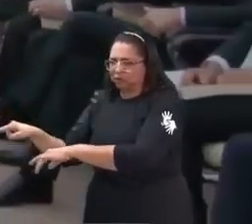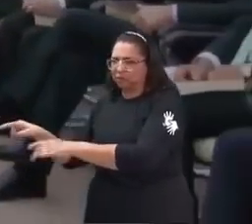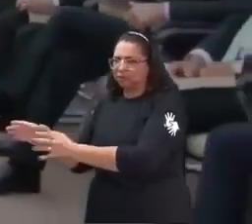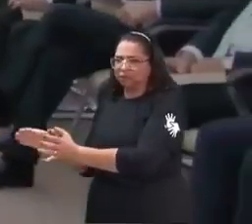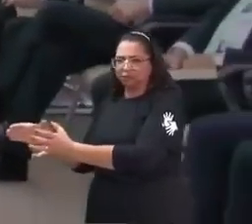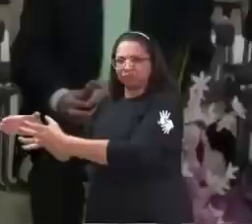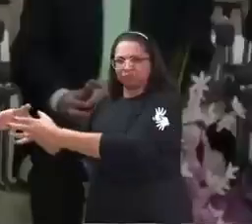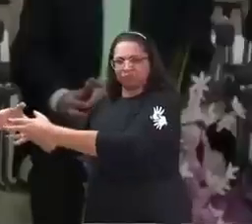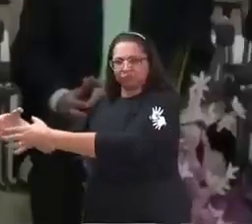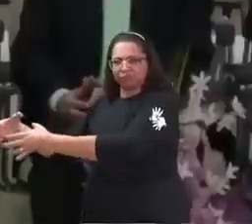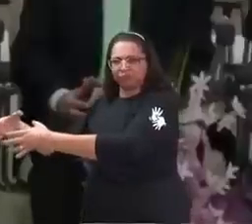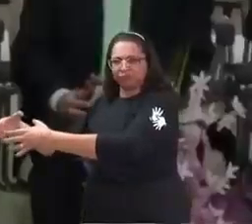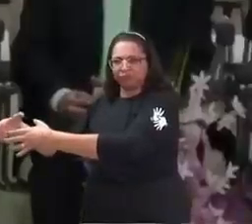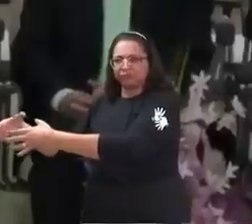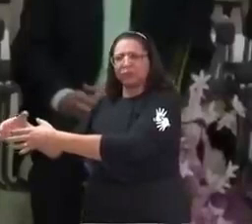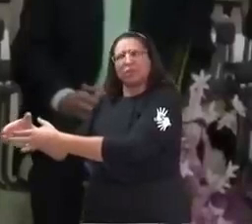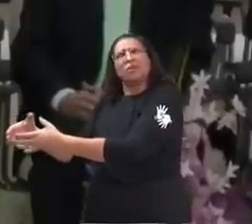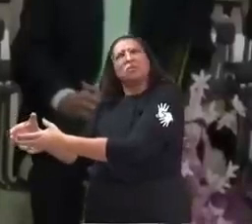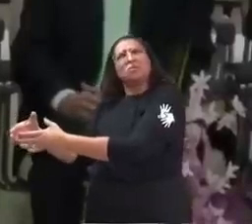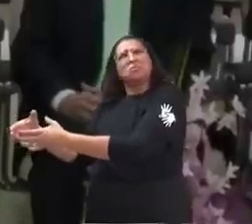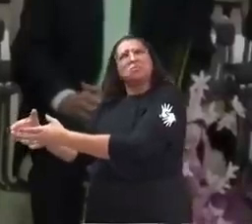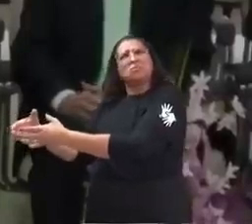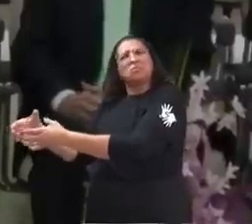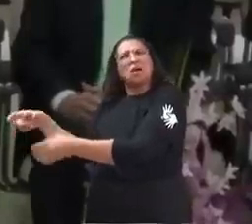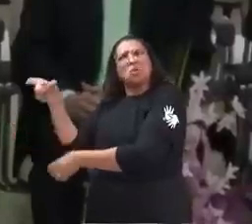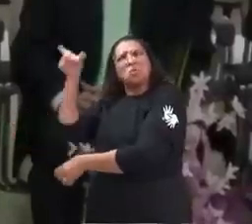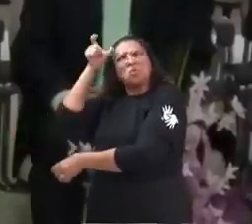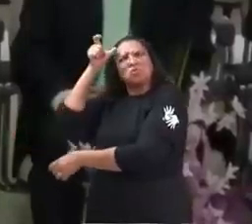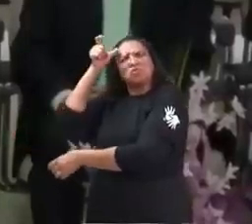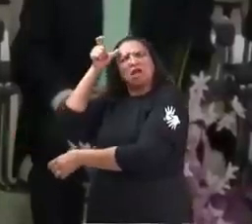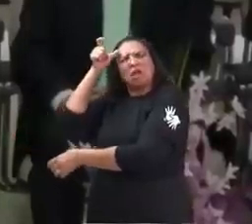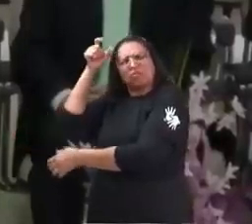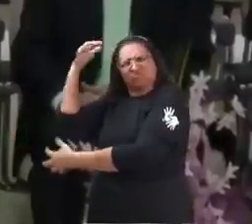E vai confundir o projeto.